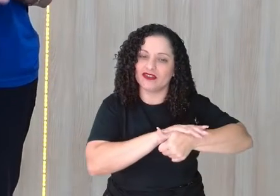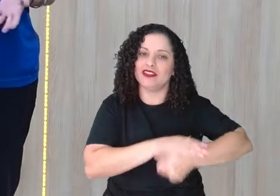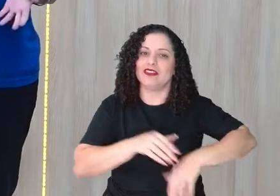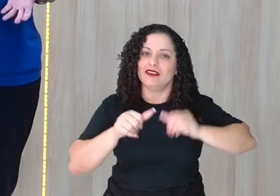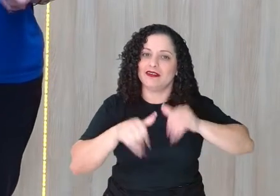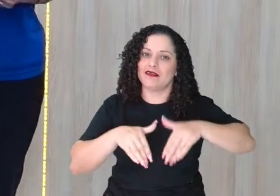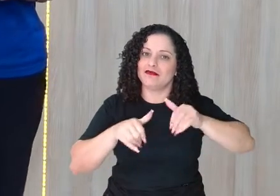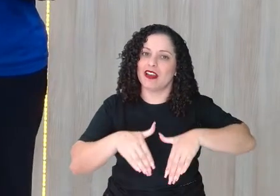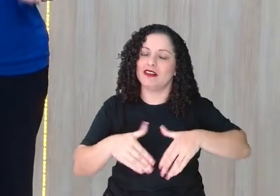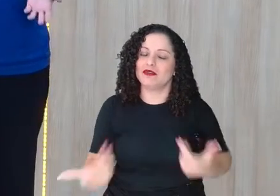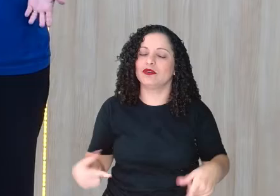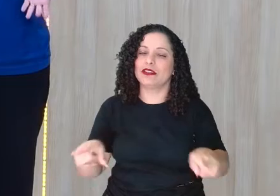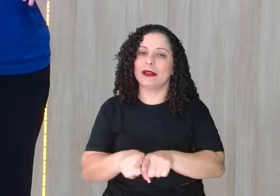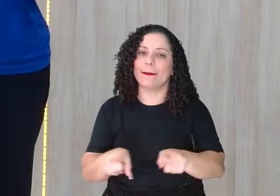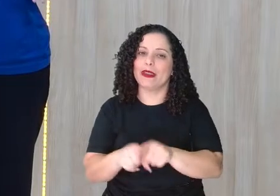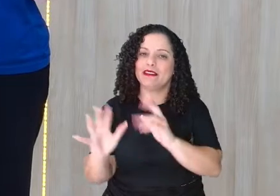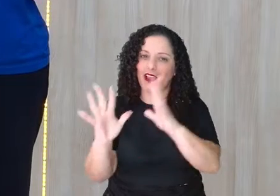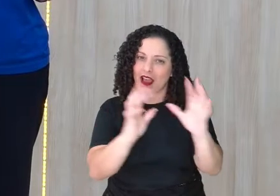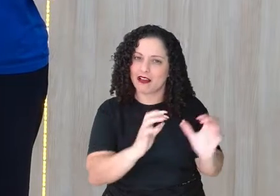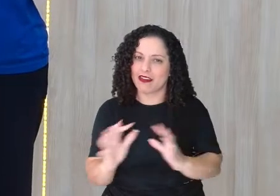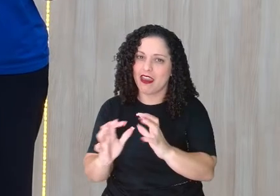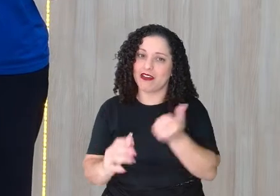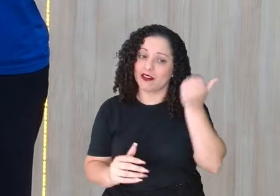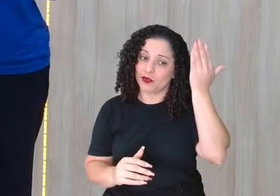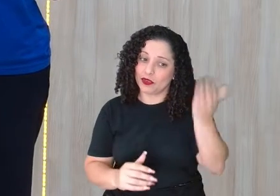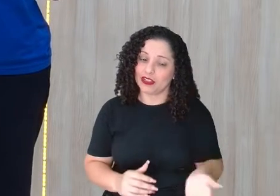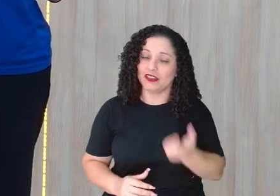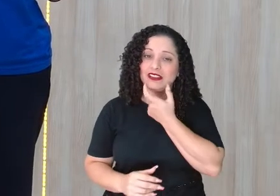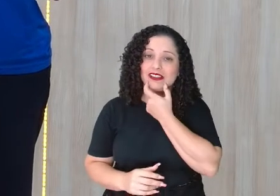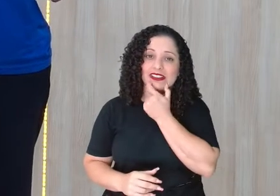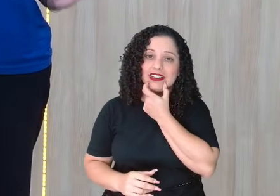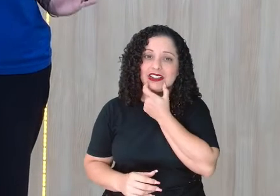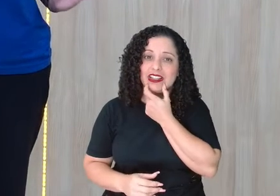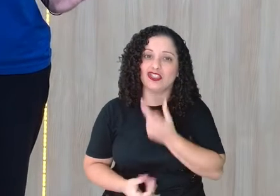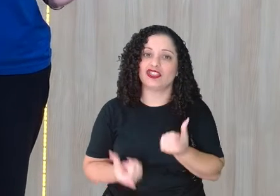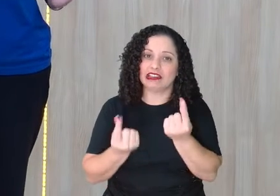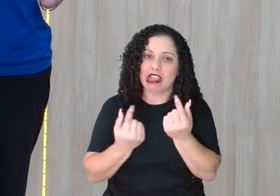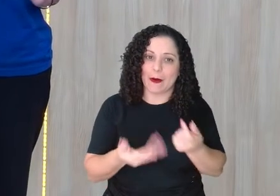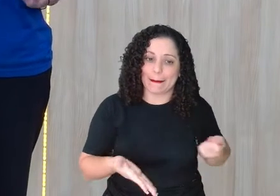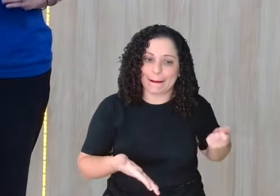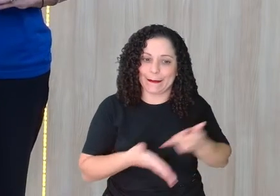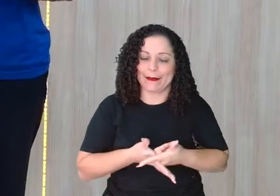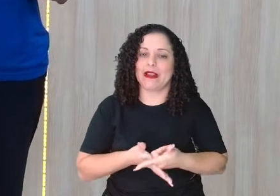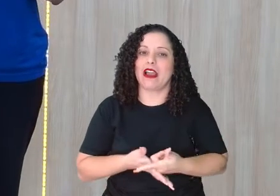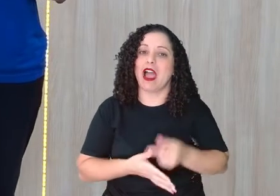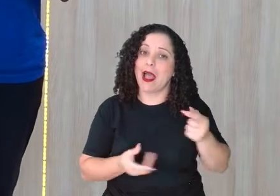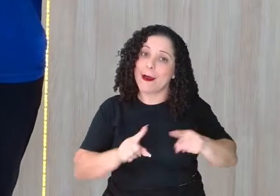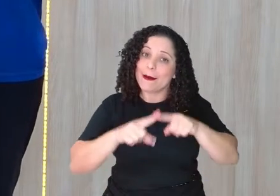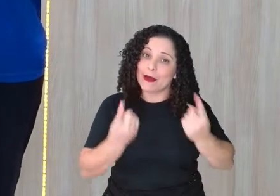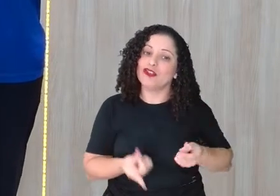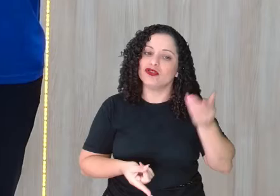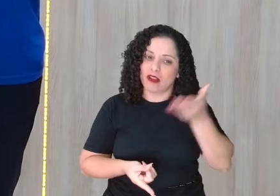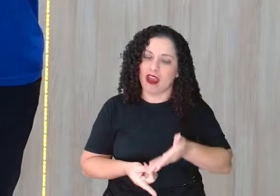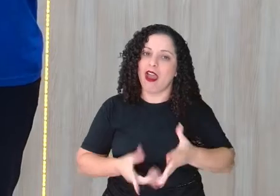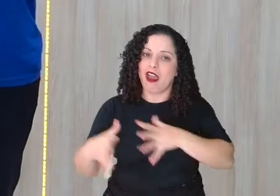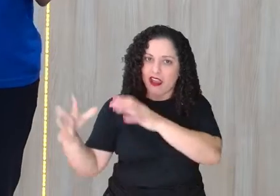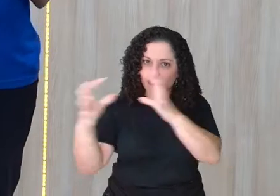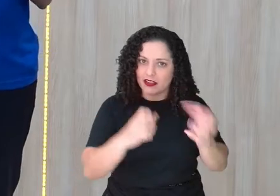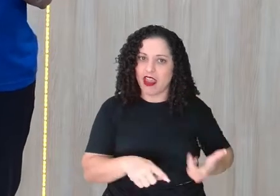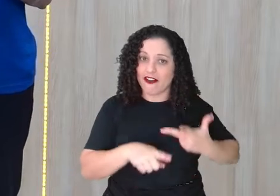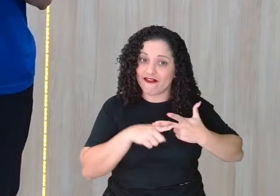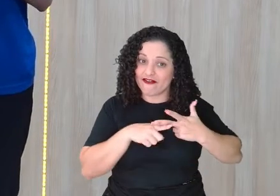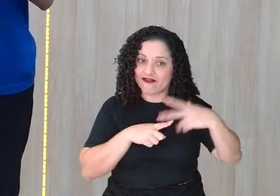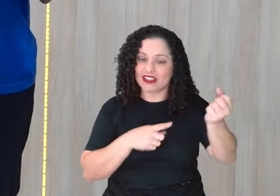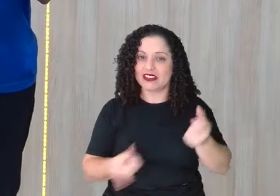na guerra, e aí ficou endividado, mesmo tendo sido vitoriosa em relação à